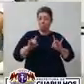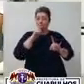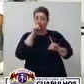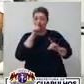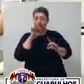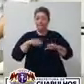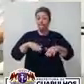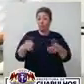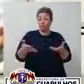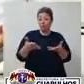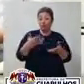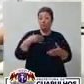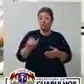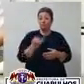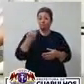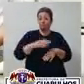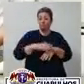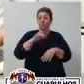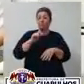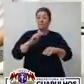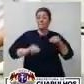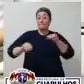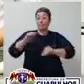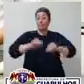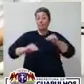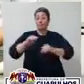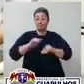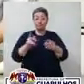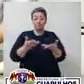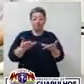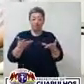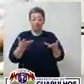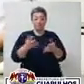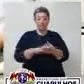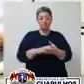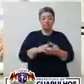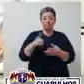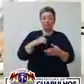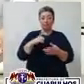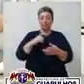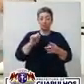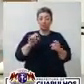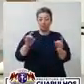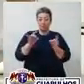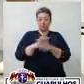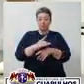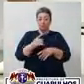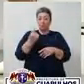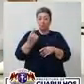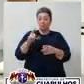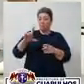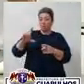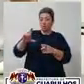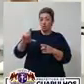Agora a gente vai para a parte mais importante aqui da nossa aula, que é a parte da montagem. Aqui, a Marulha já deixou